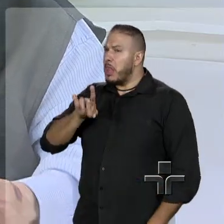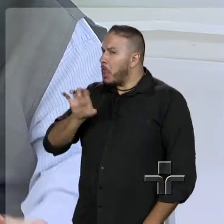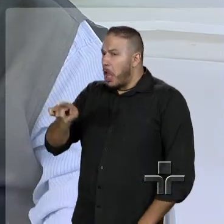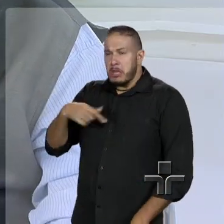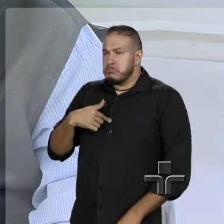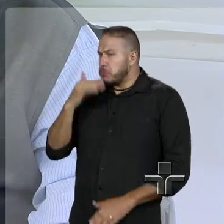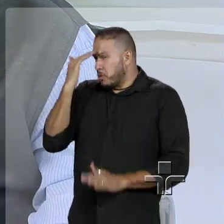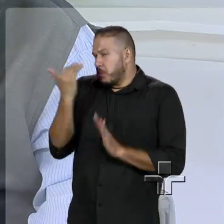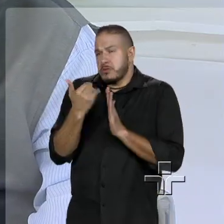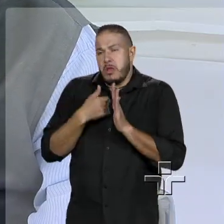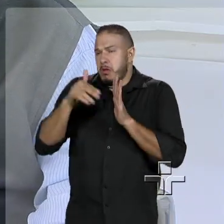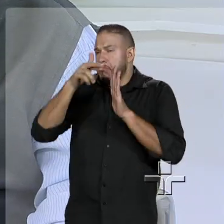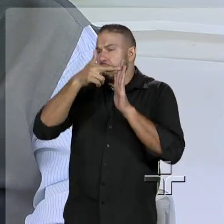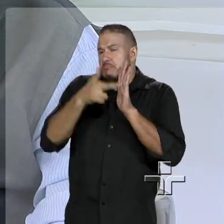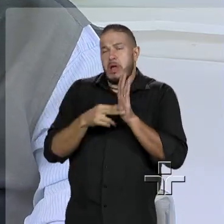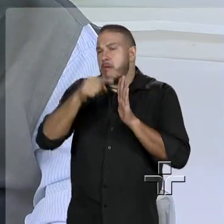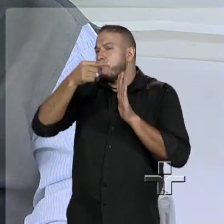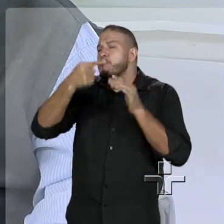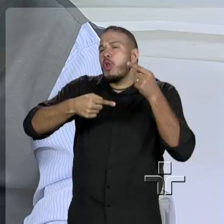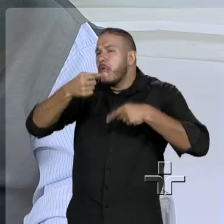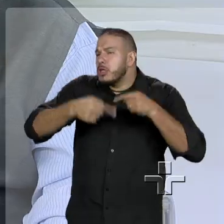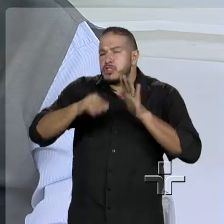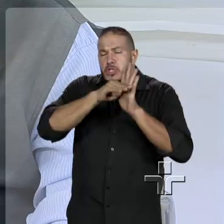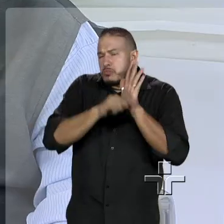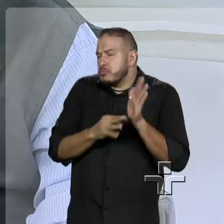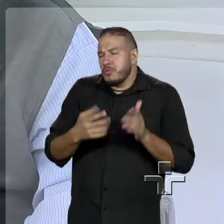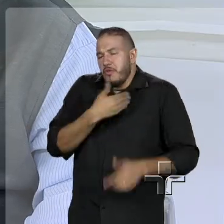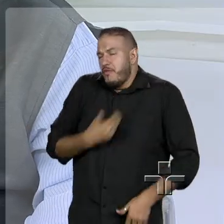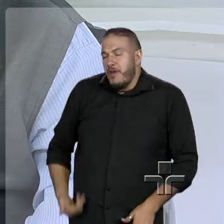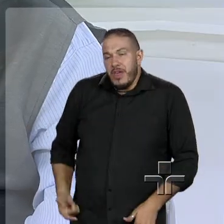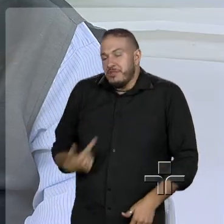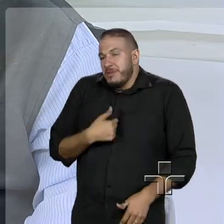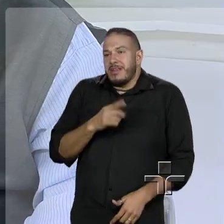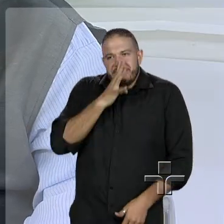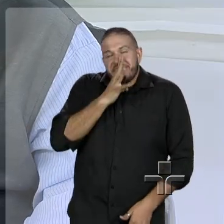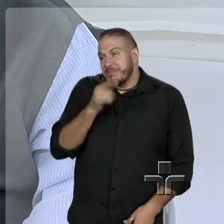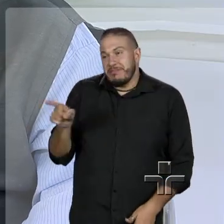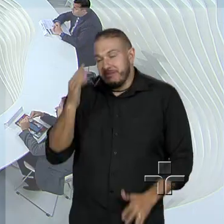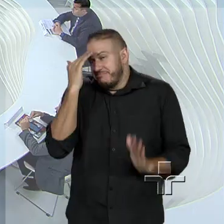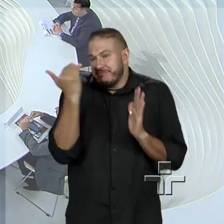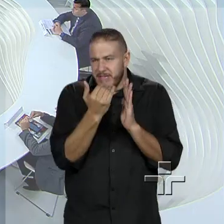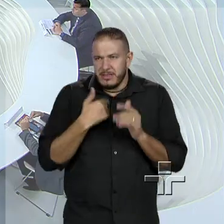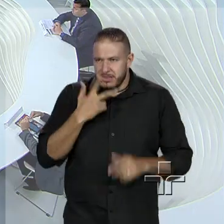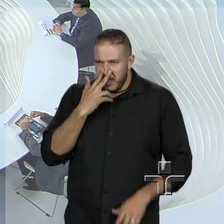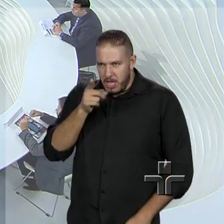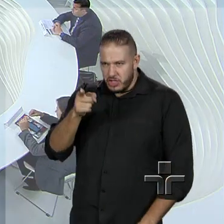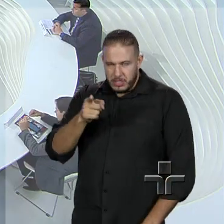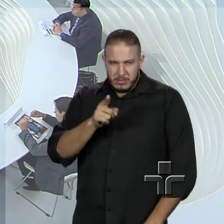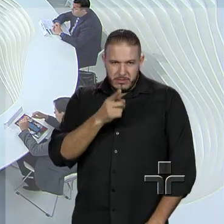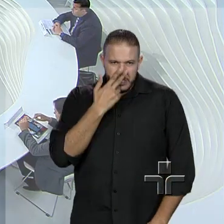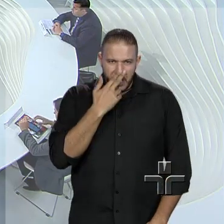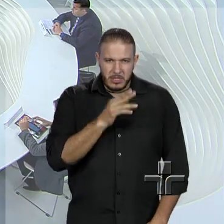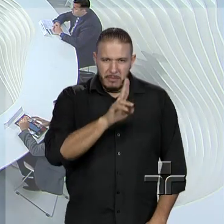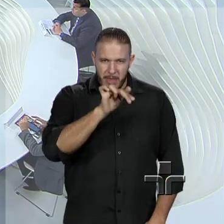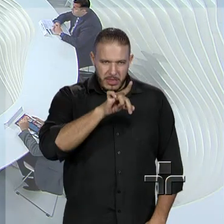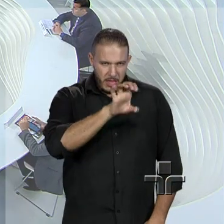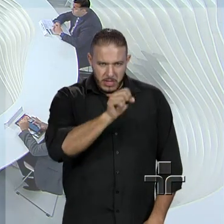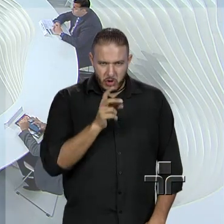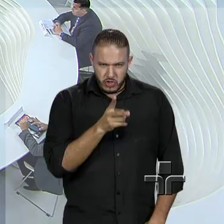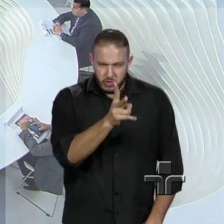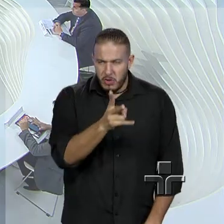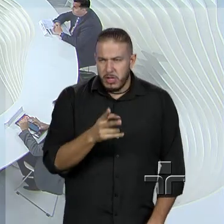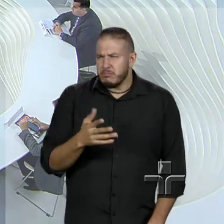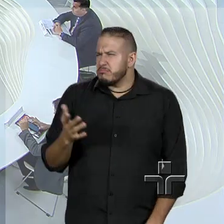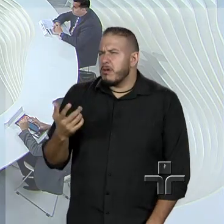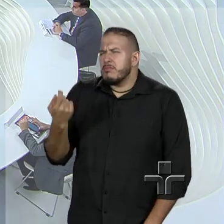política do governo. Era equivocada mesmo, mas executou. E o senhor acha que o BNDES deve continuar a existir? Não há nenhuma